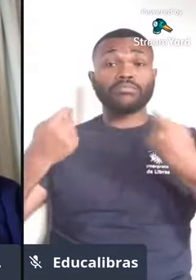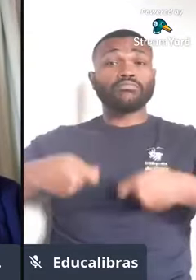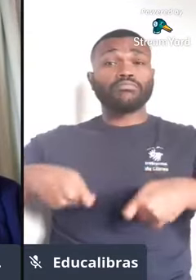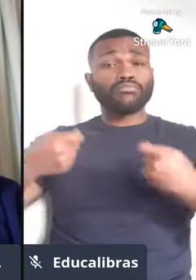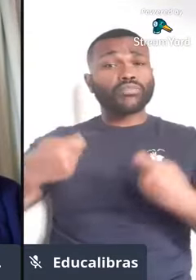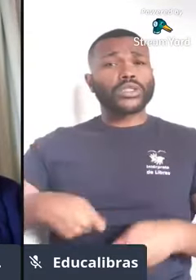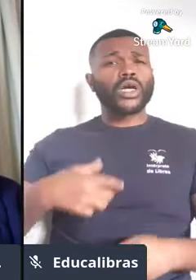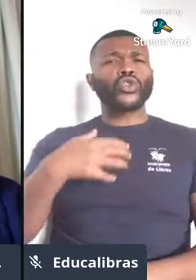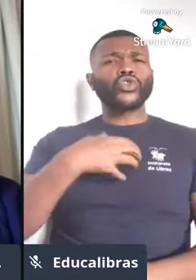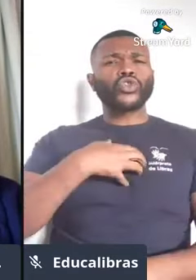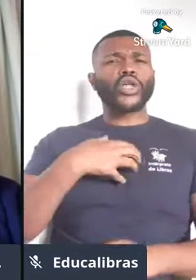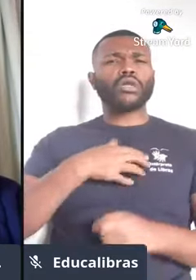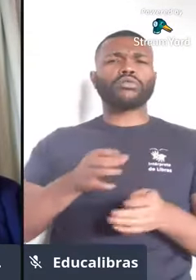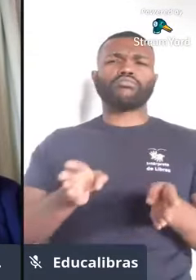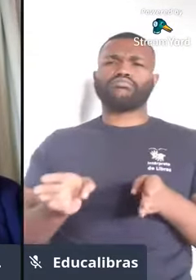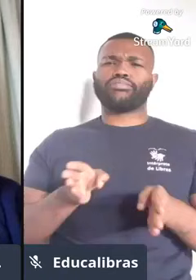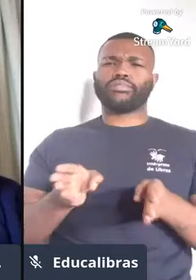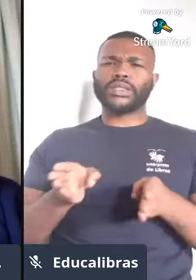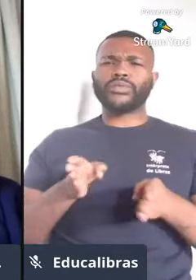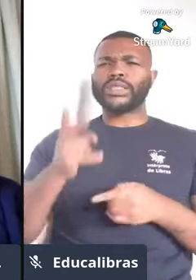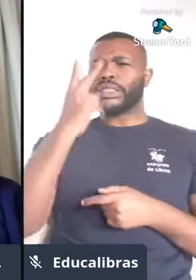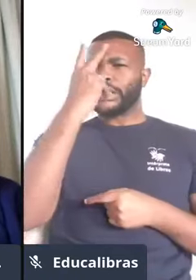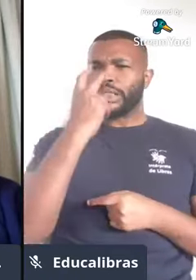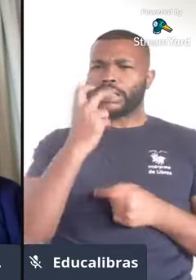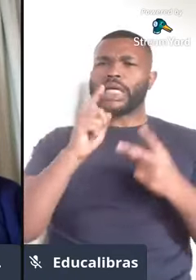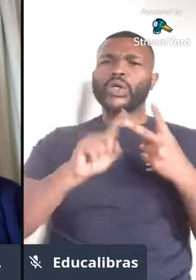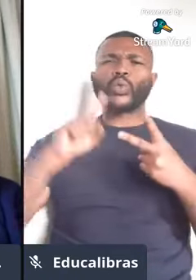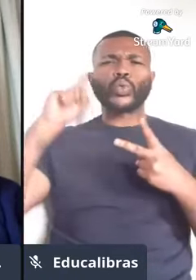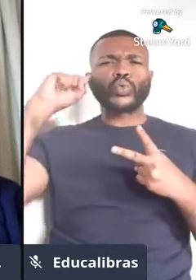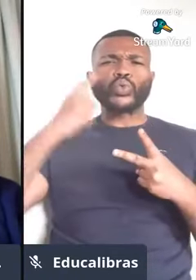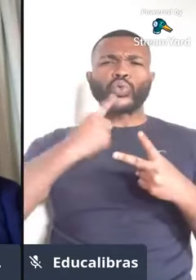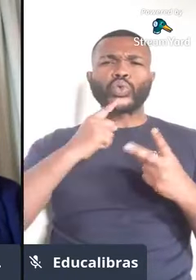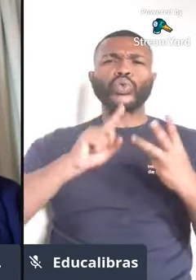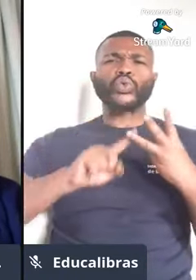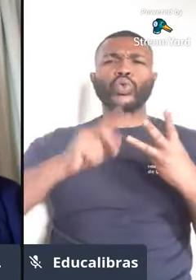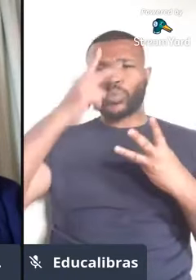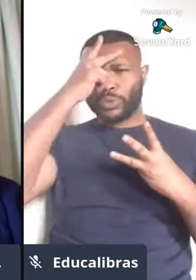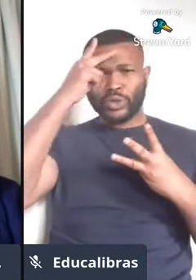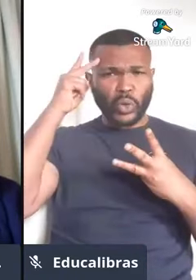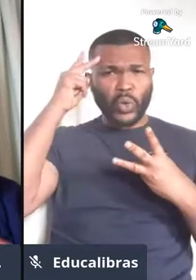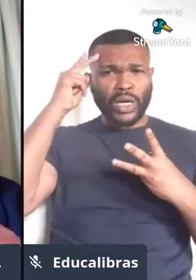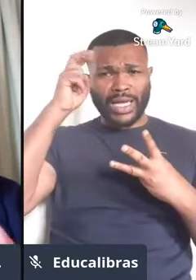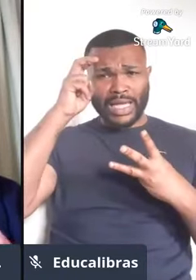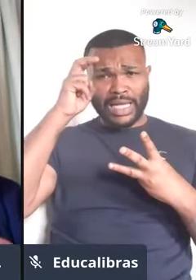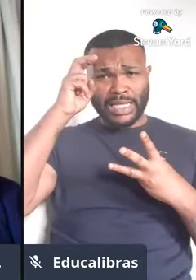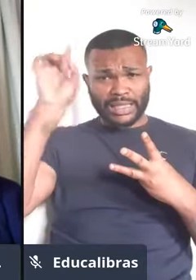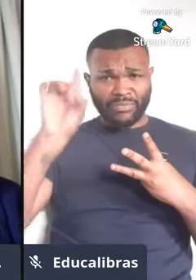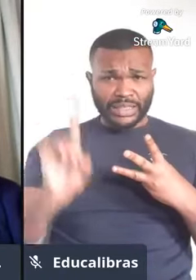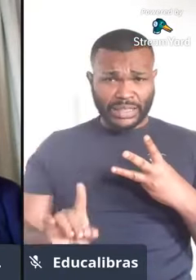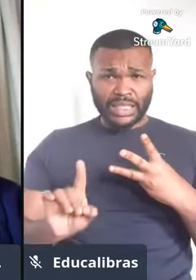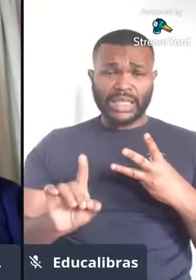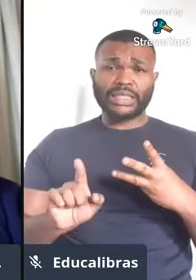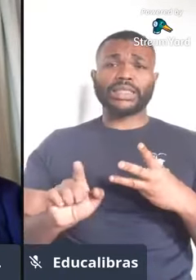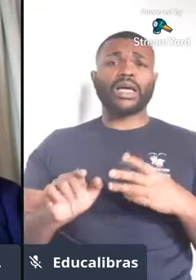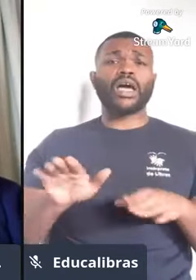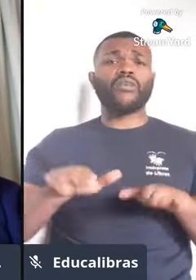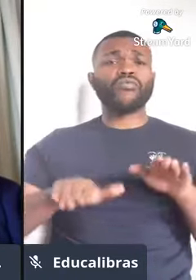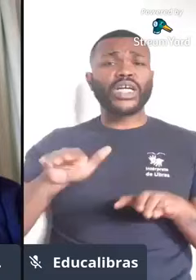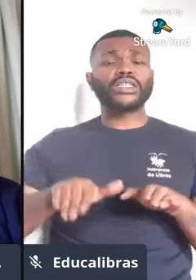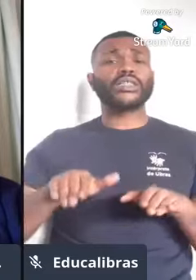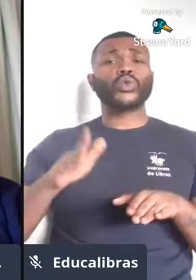de maneira acessível para cegos, surdos, pessoas com deficiência intelectual, muitas vezes não entendem. É um outro grupo também que,